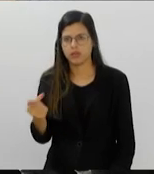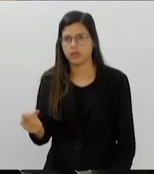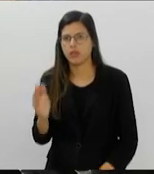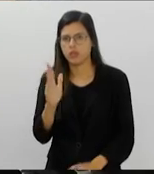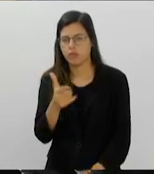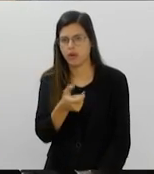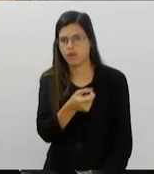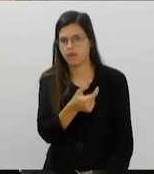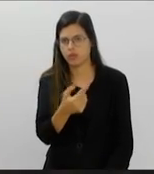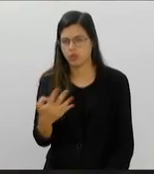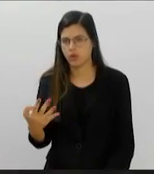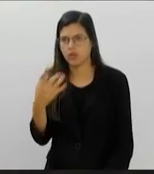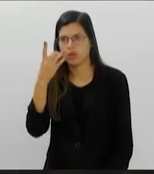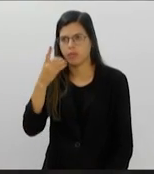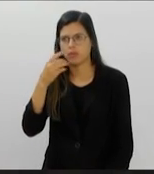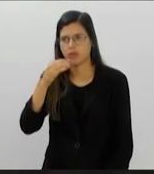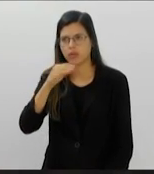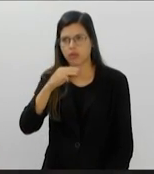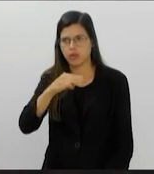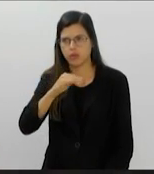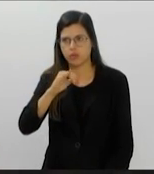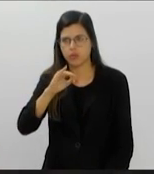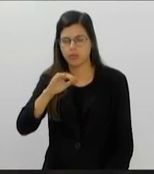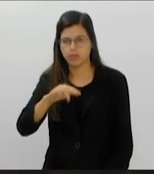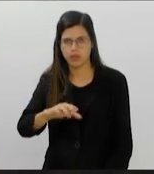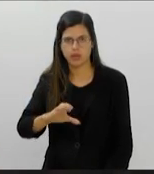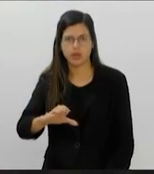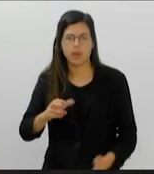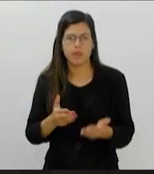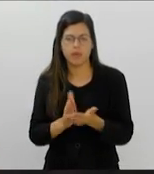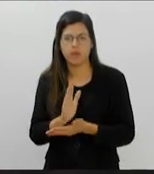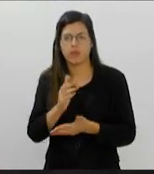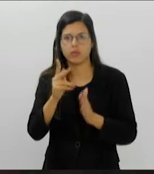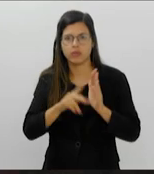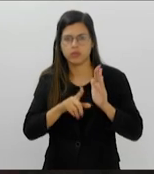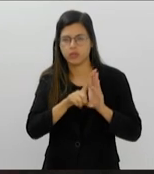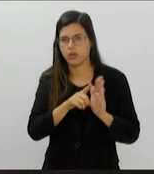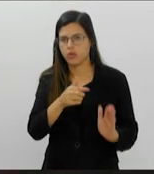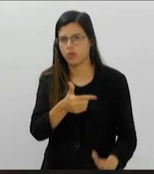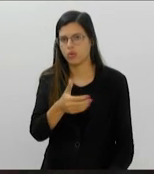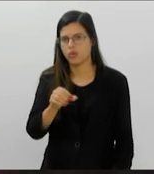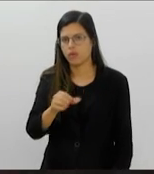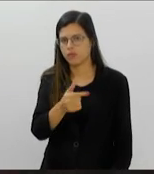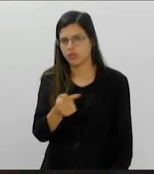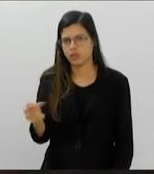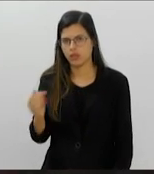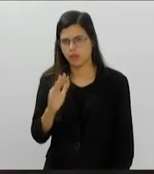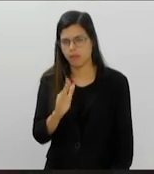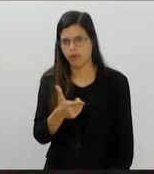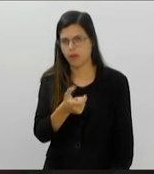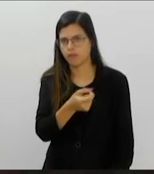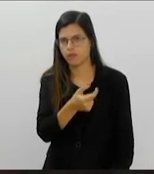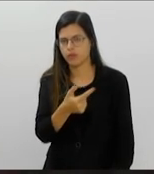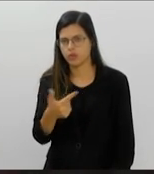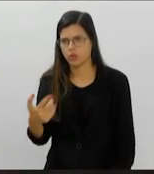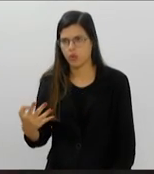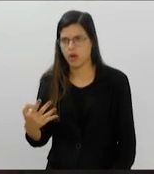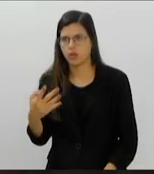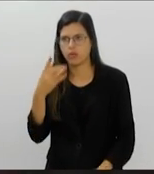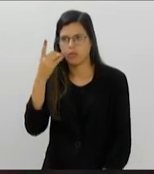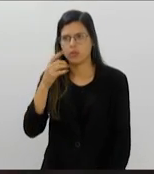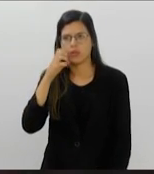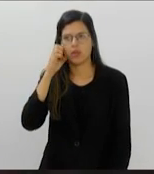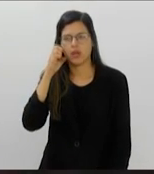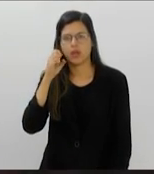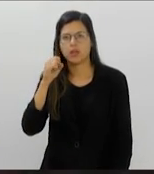deputado Mink, aprovado. Projeto de lei 2977 de 24, Érica Takimoto, senhores